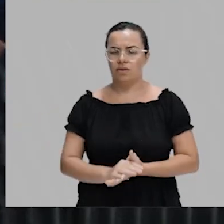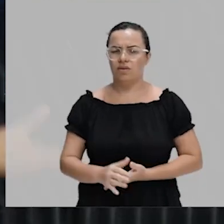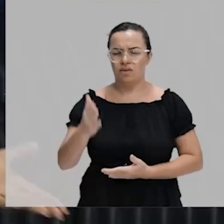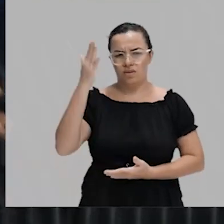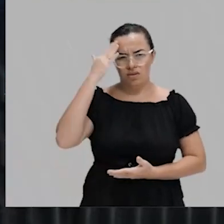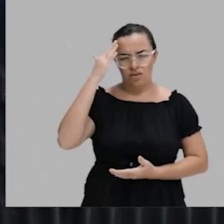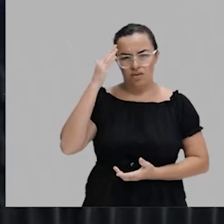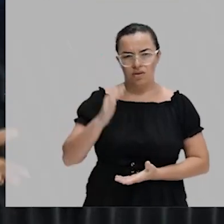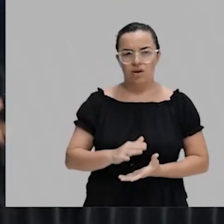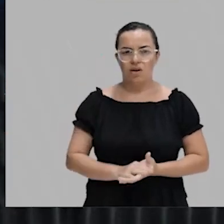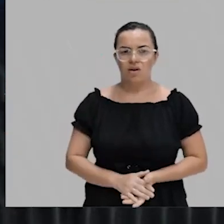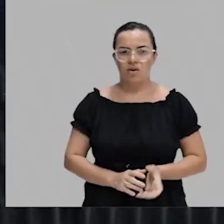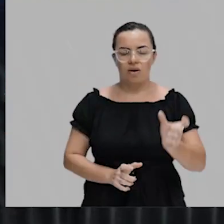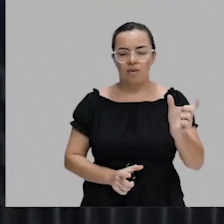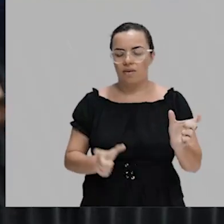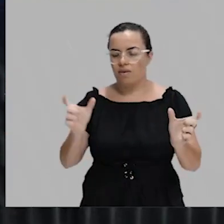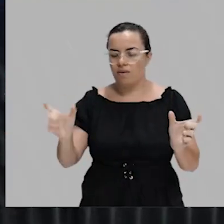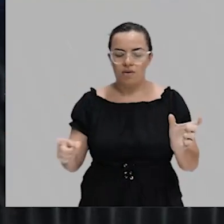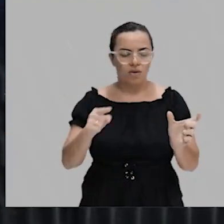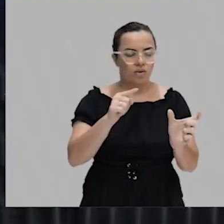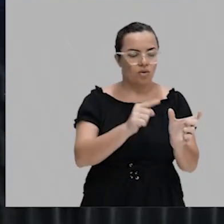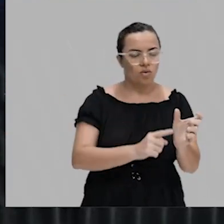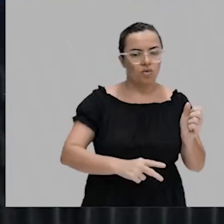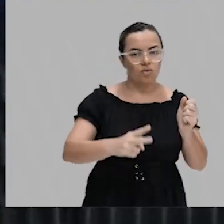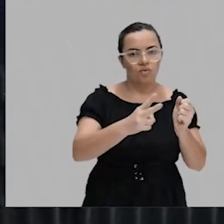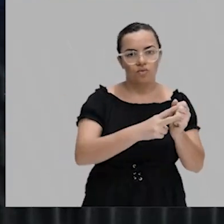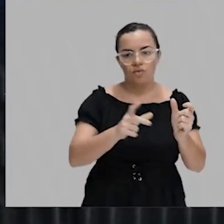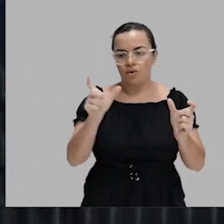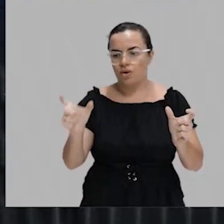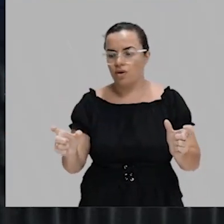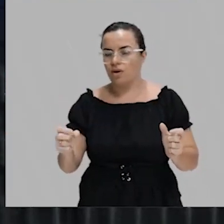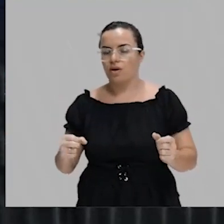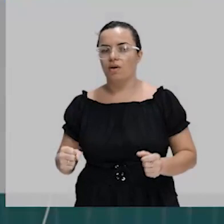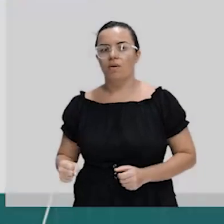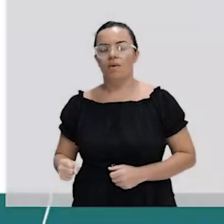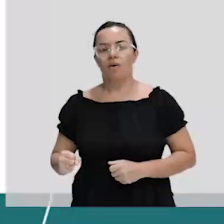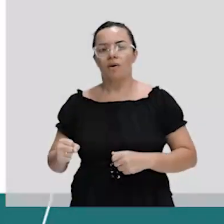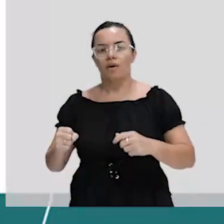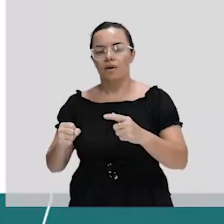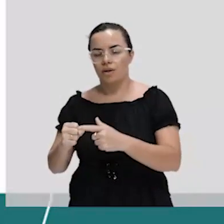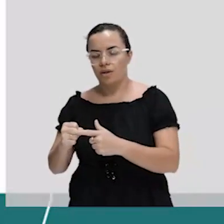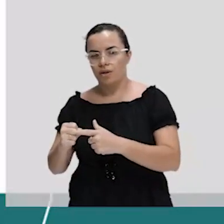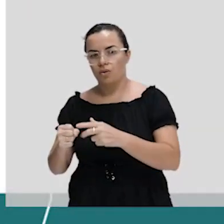a regência vai acontecer da mesma maneira.